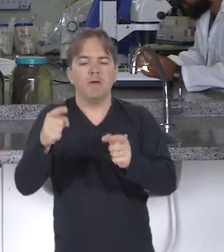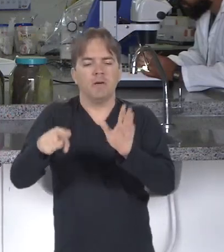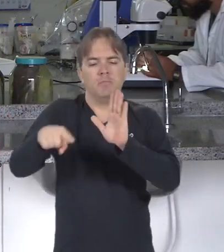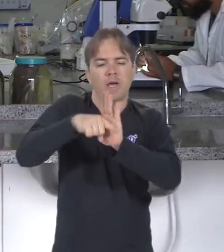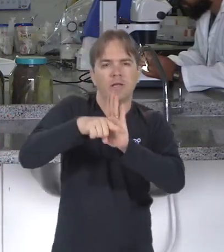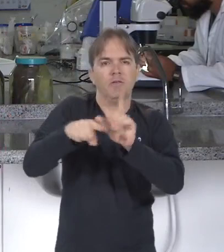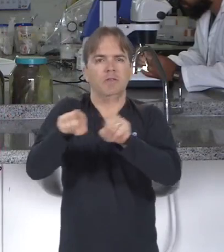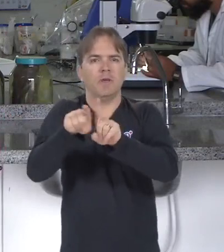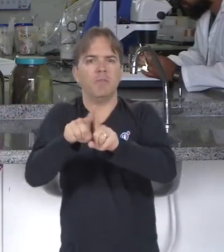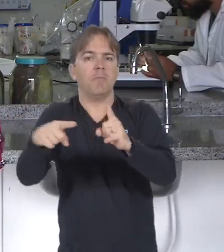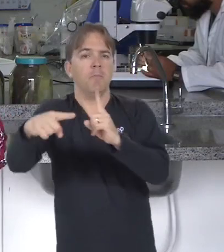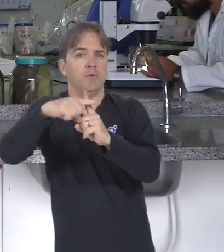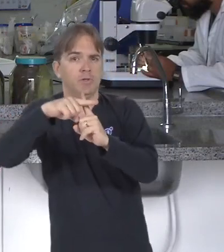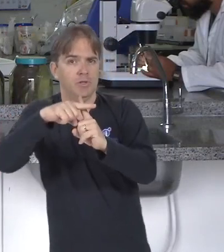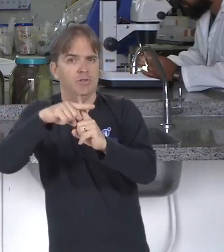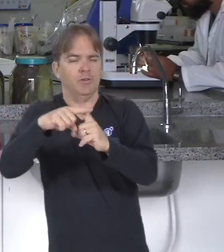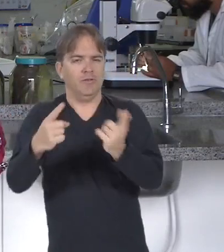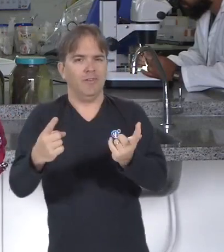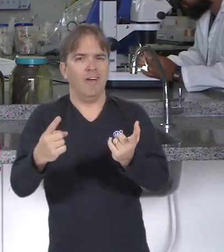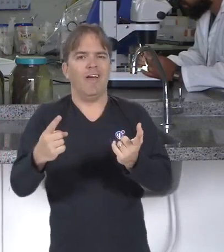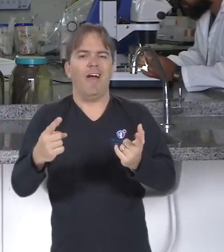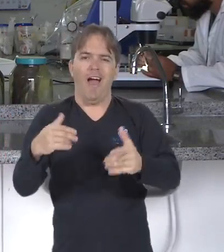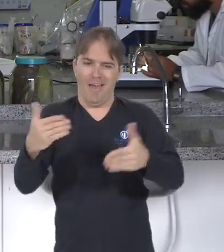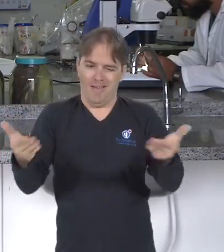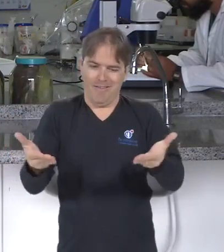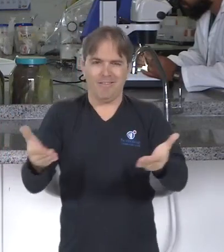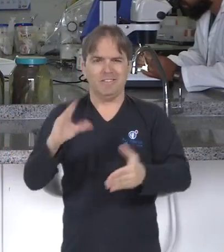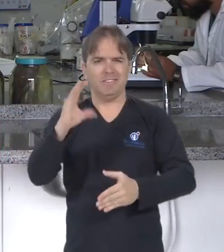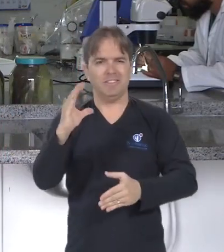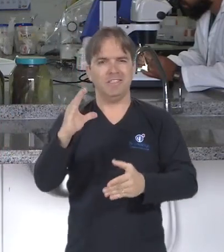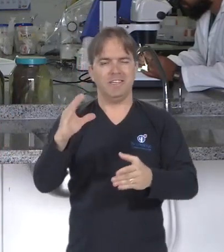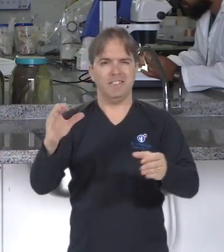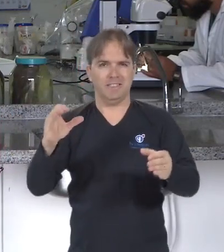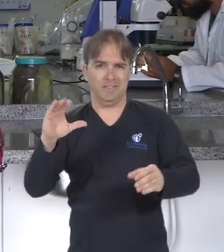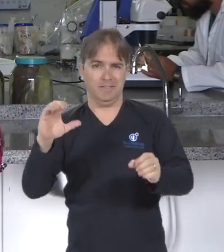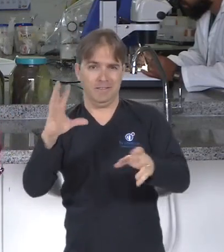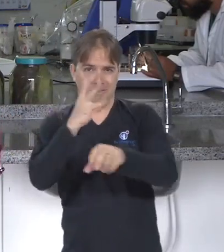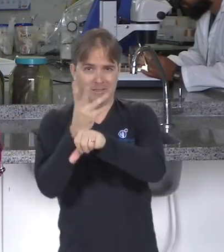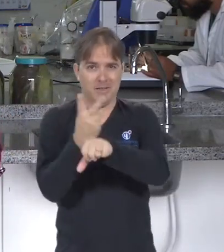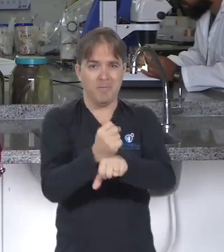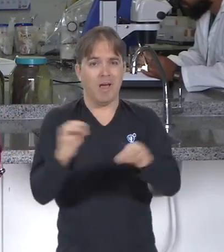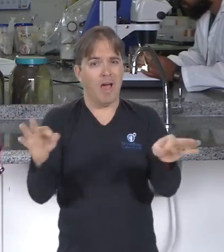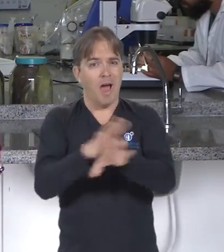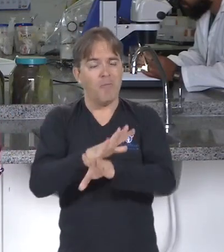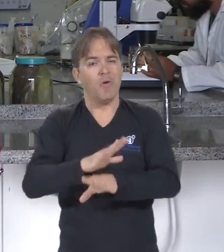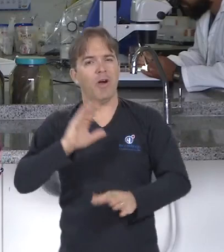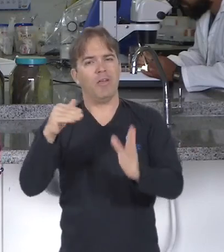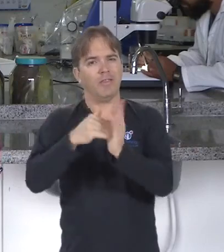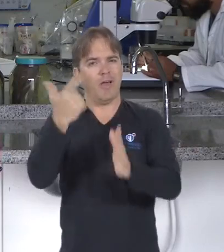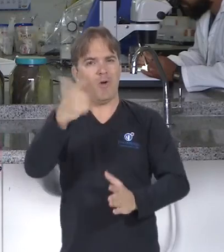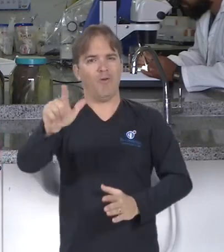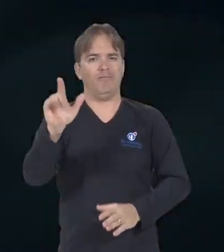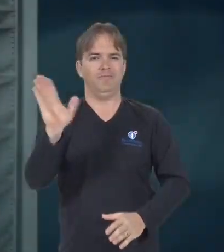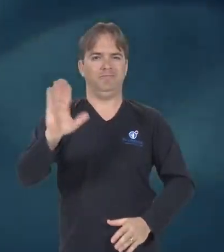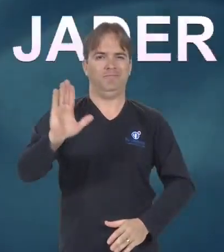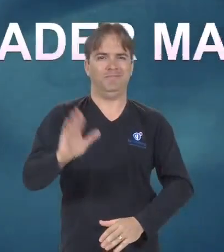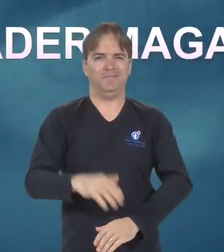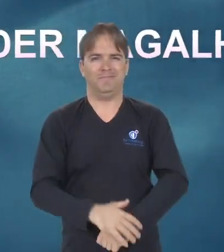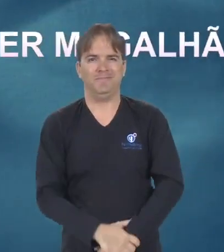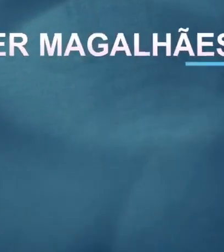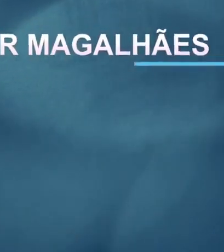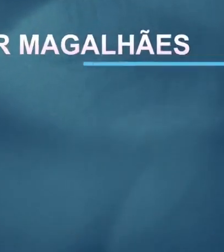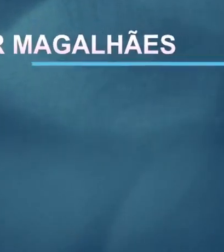e positivos das obras do PISF. Essa edição do Ciência no Semiárido fica por aqui. Até a próxima!